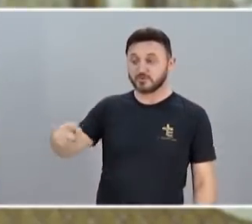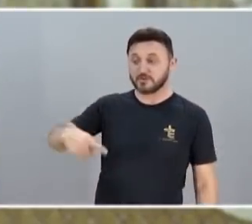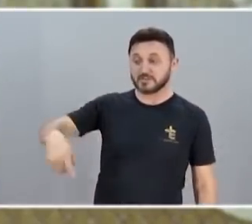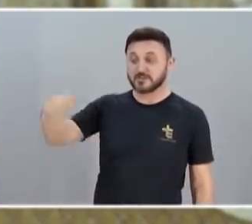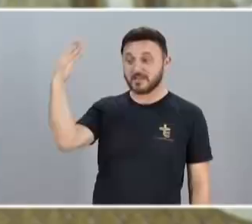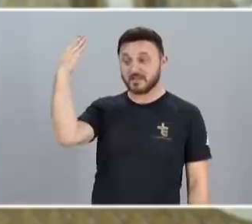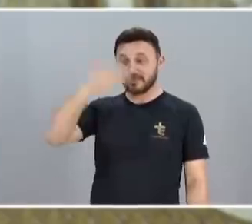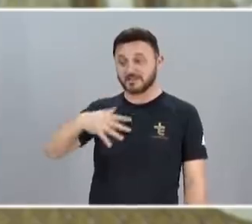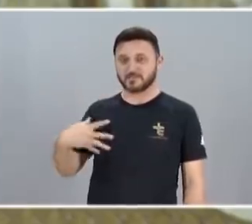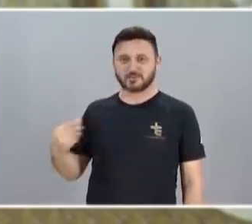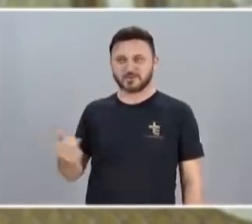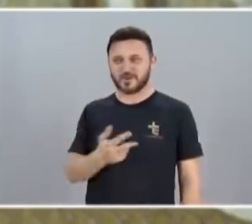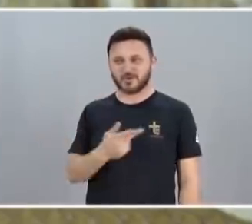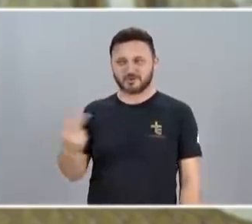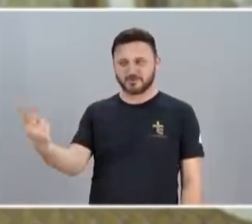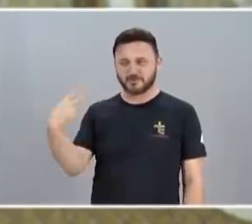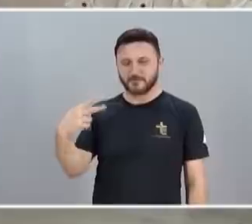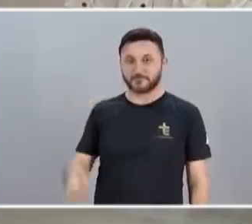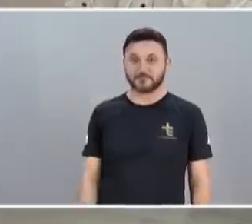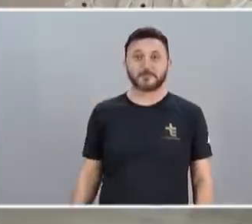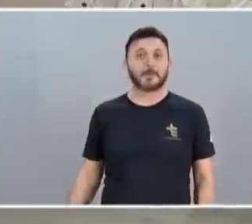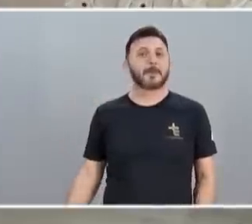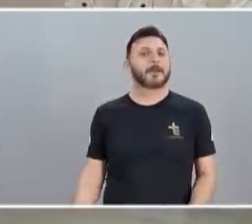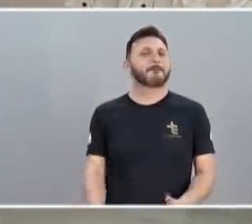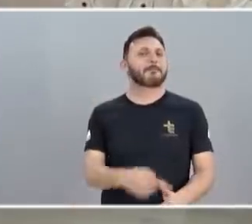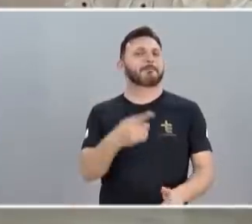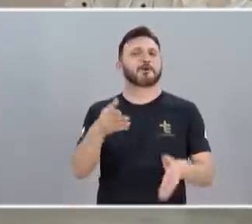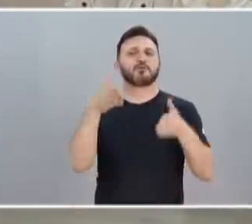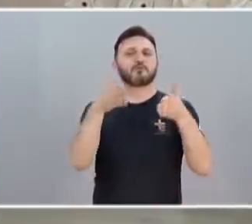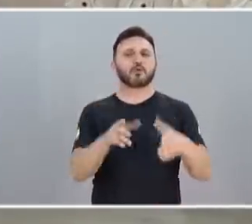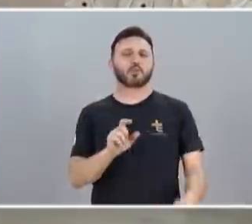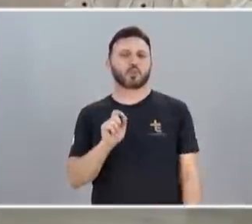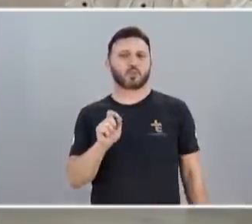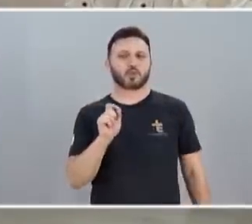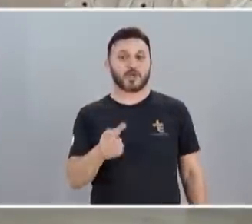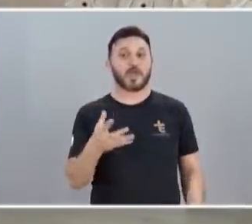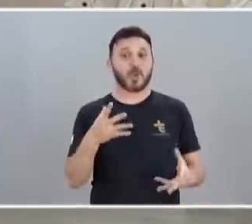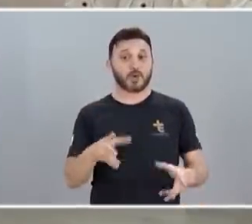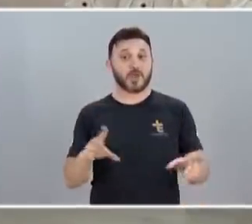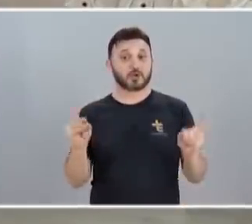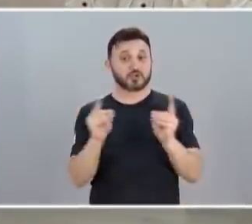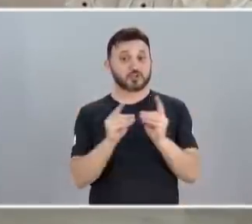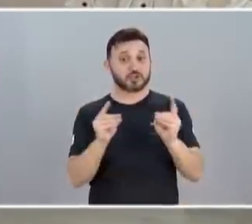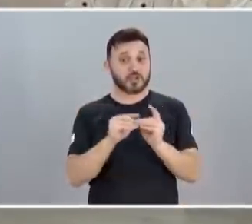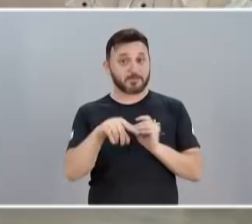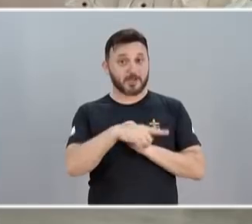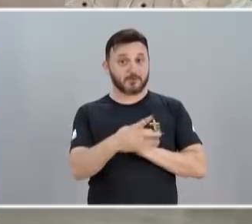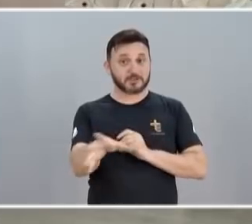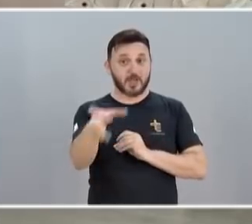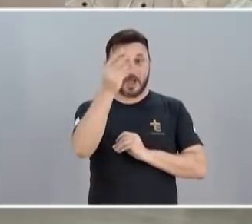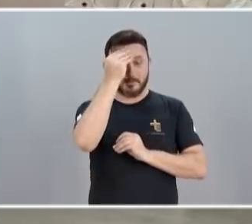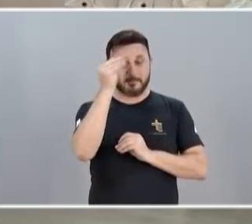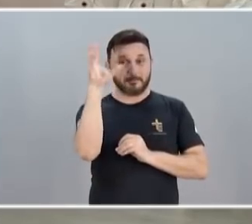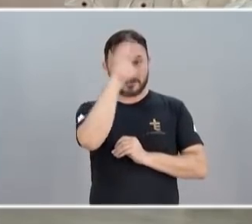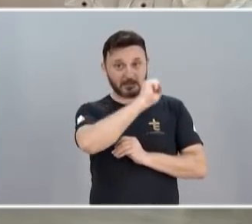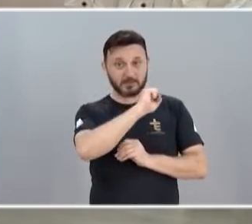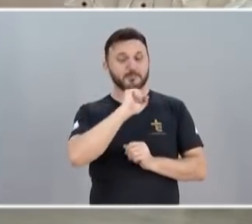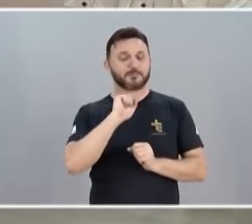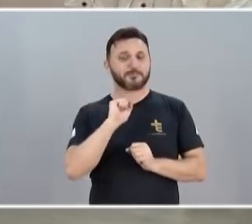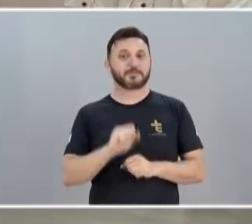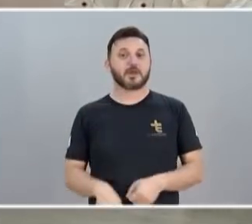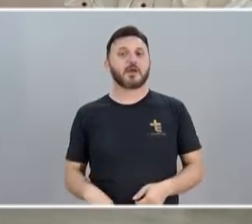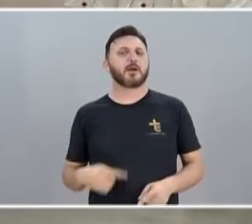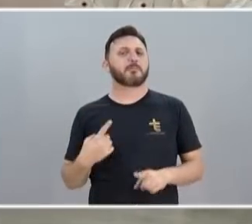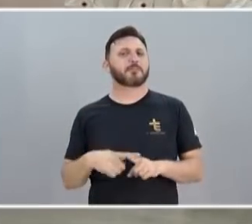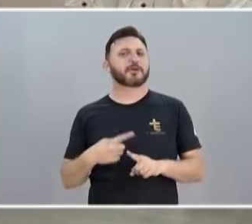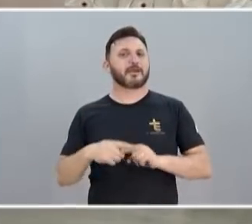Primeiro, o que, que eu quero frisar agora, para não, eu quis dramatizar na tua cabeça, por